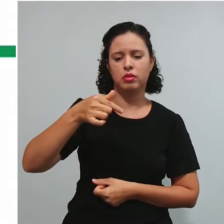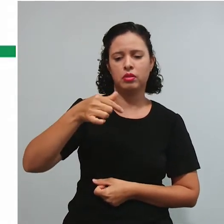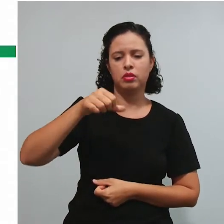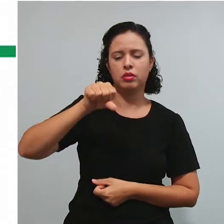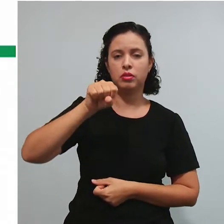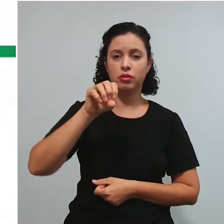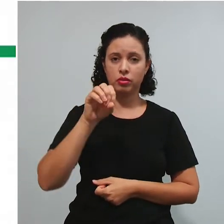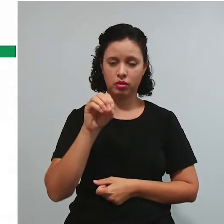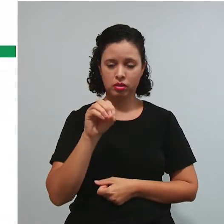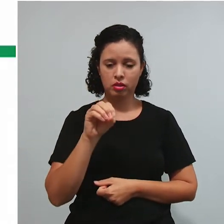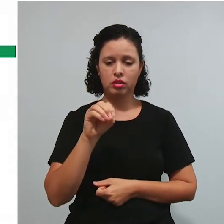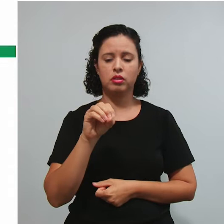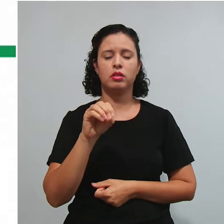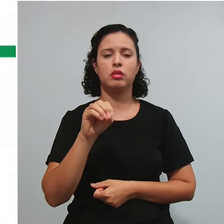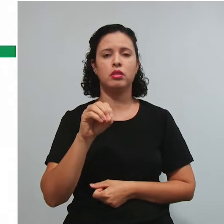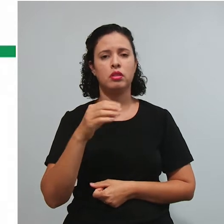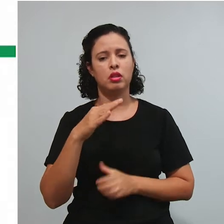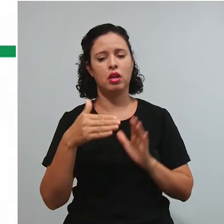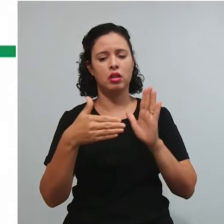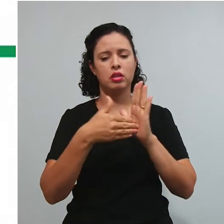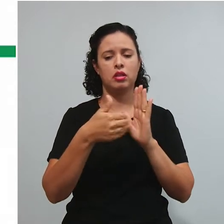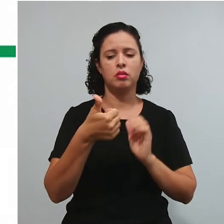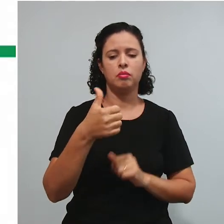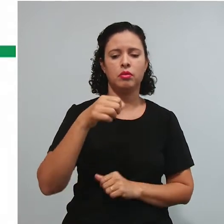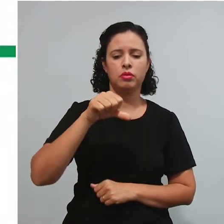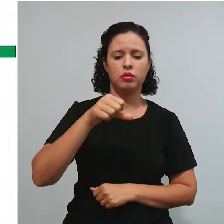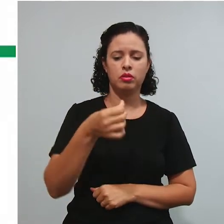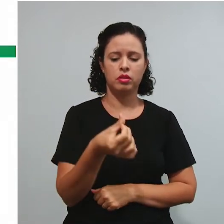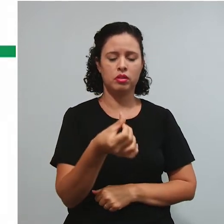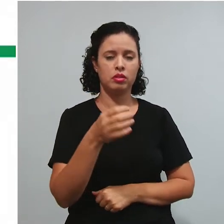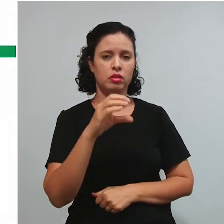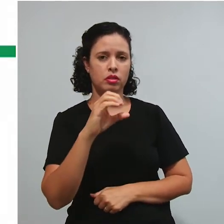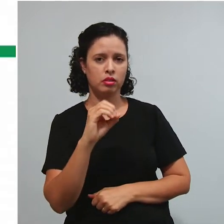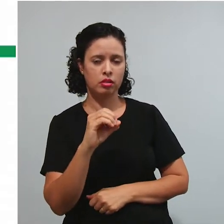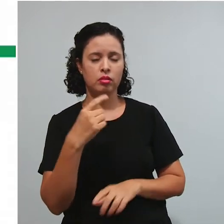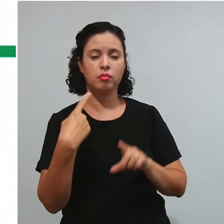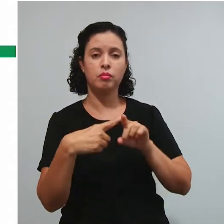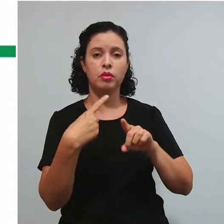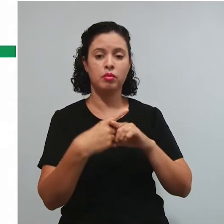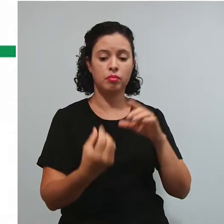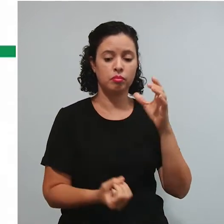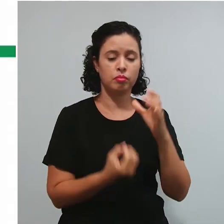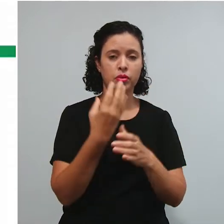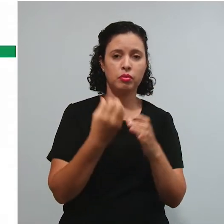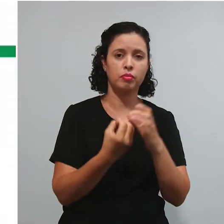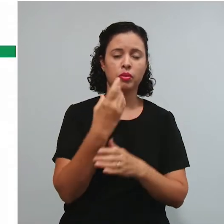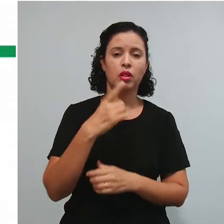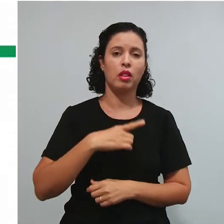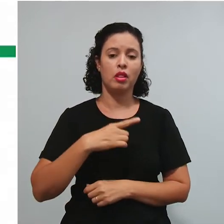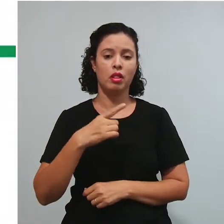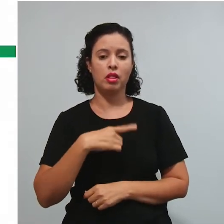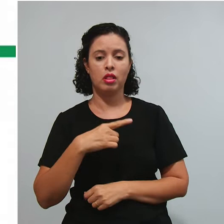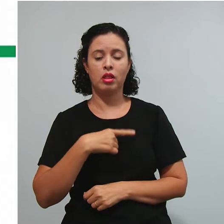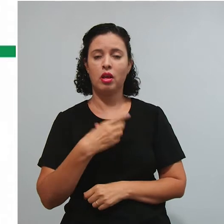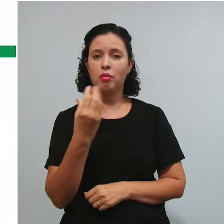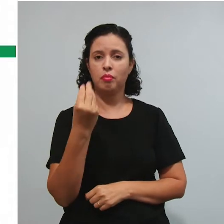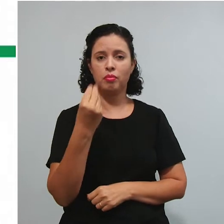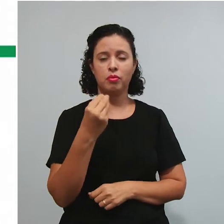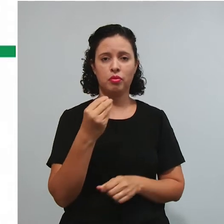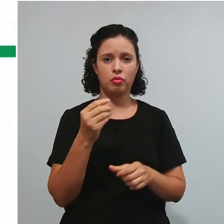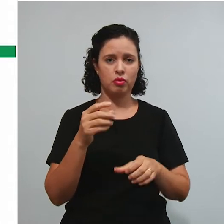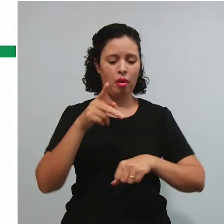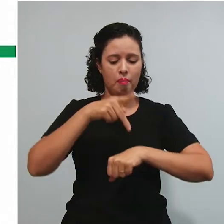cuja produção aumentou bastante graças ao surgimento do carvão e ao interesse